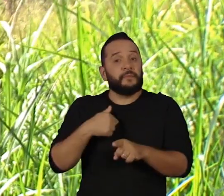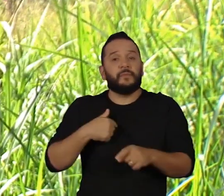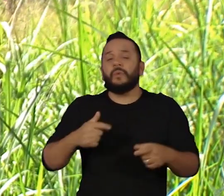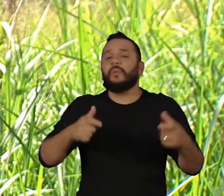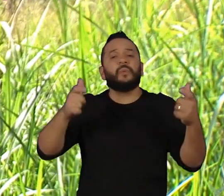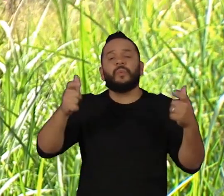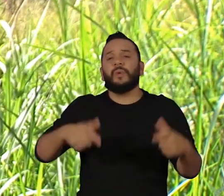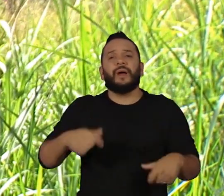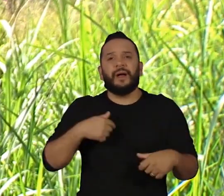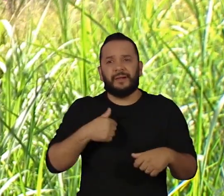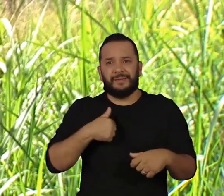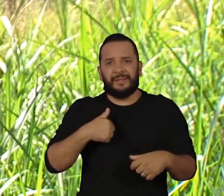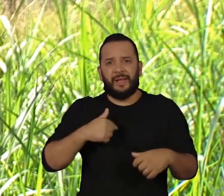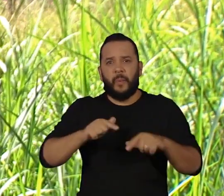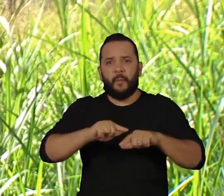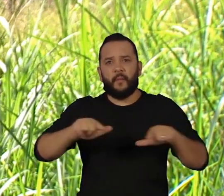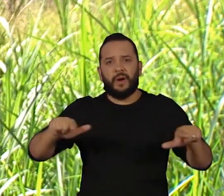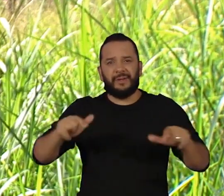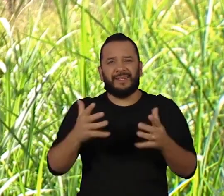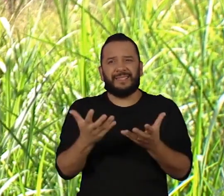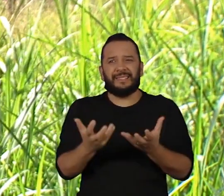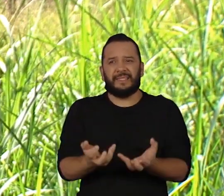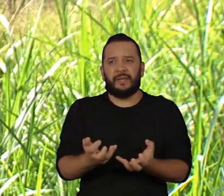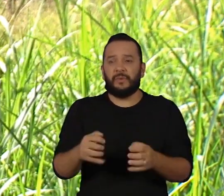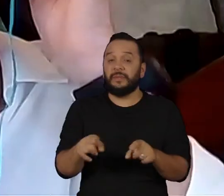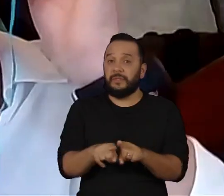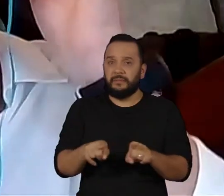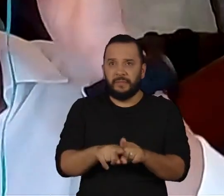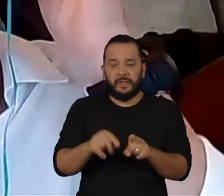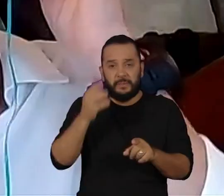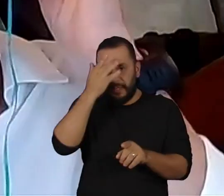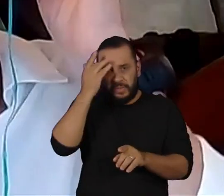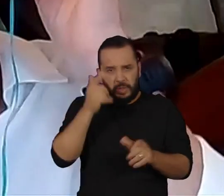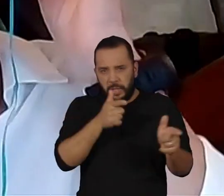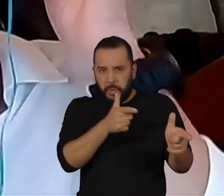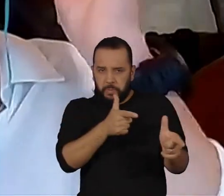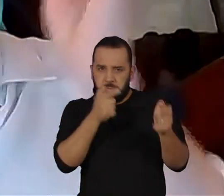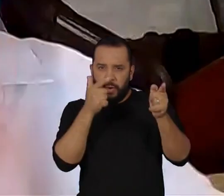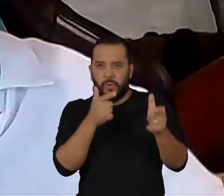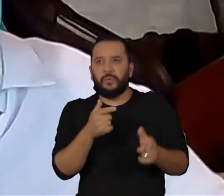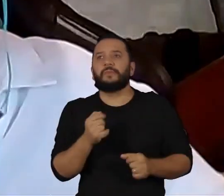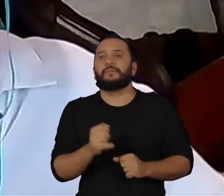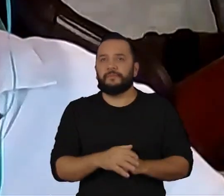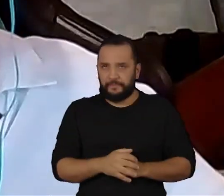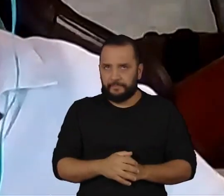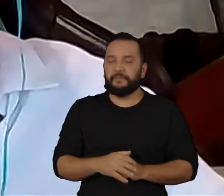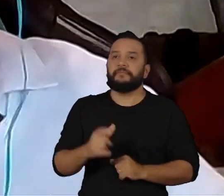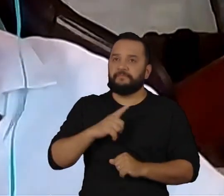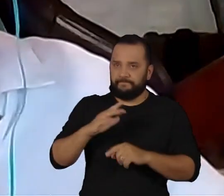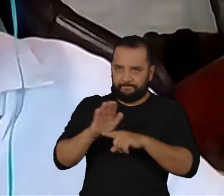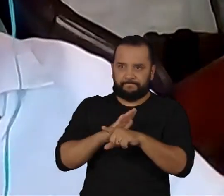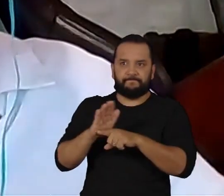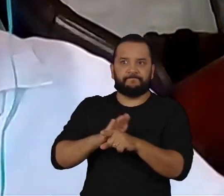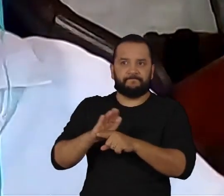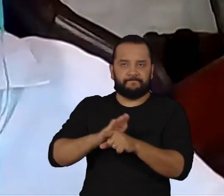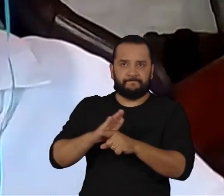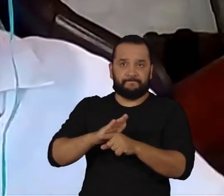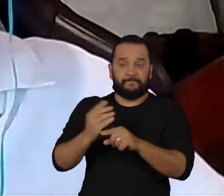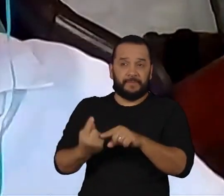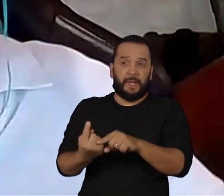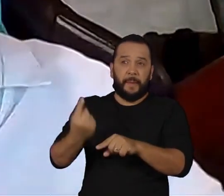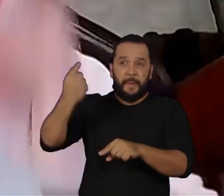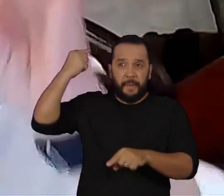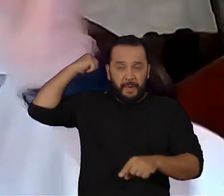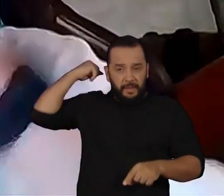se tornando cada vez mais seco, e a caça. Em estudos, assim, relatos antigos, você vê na